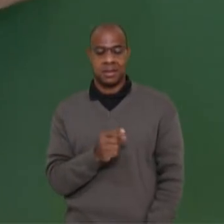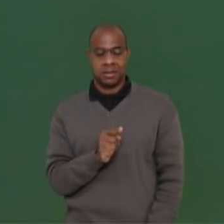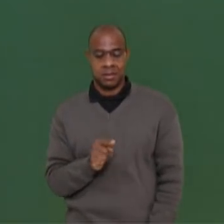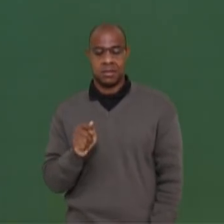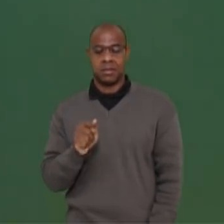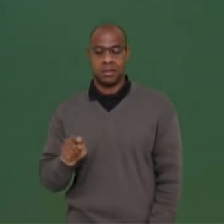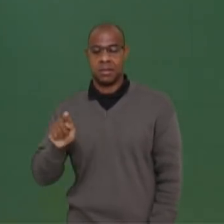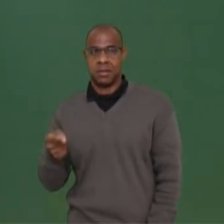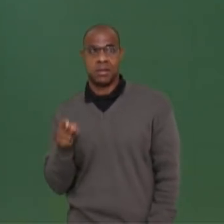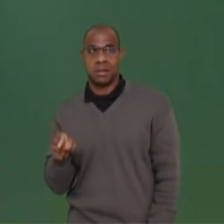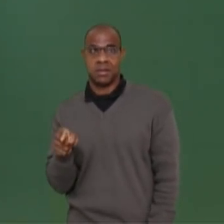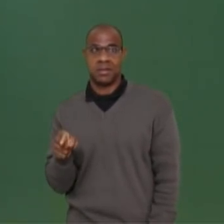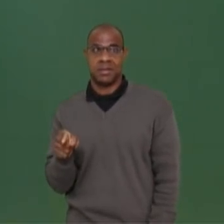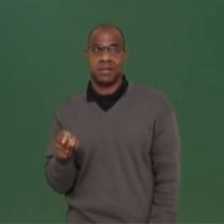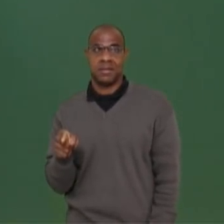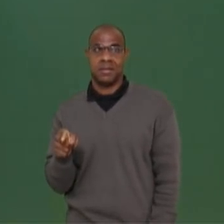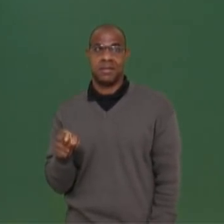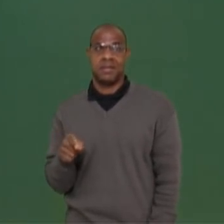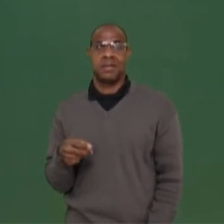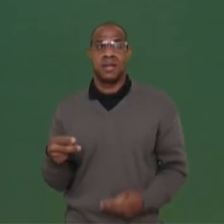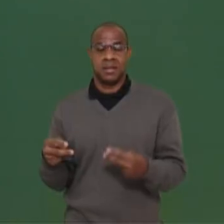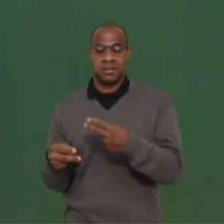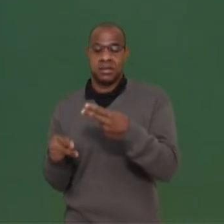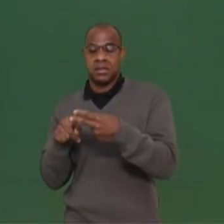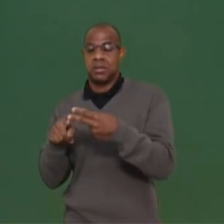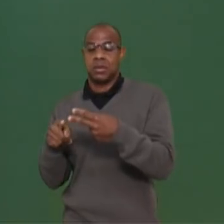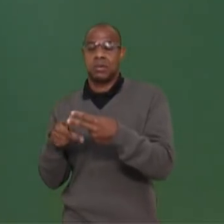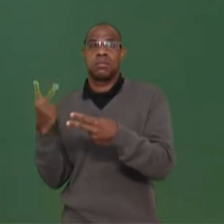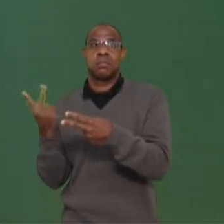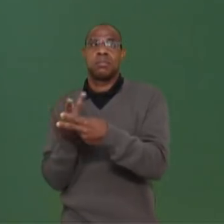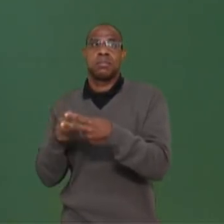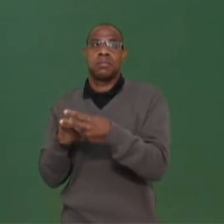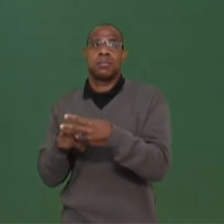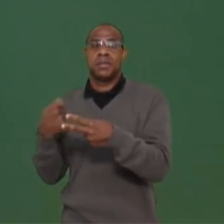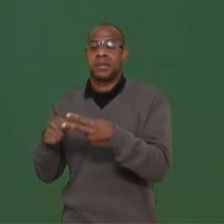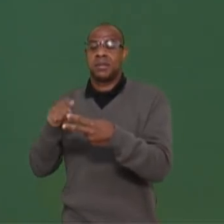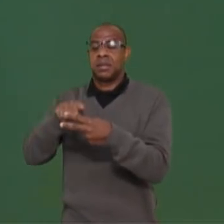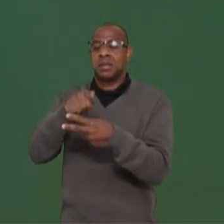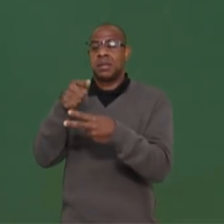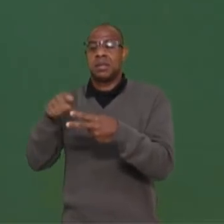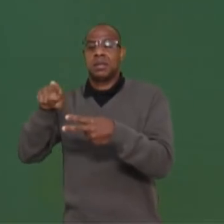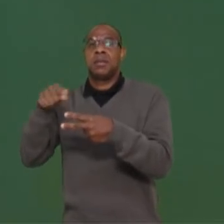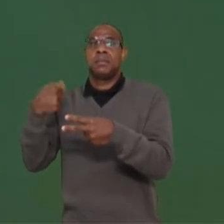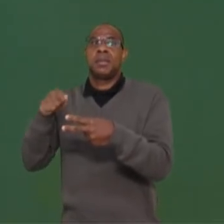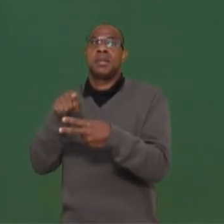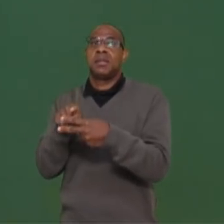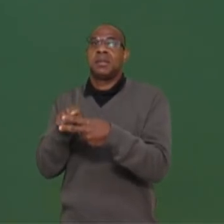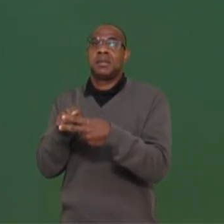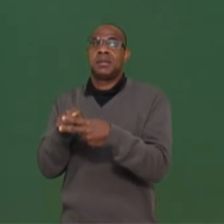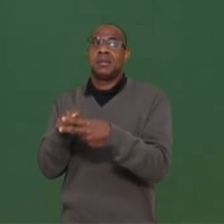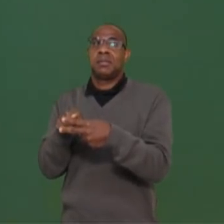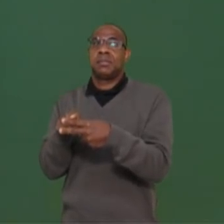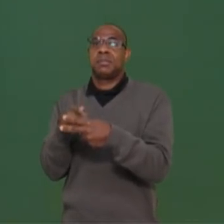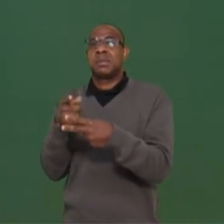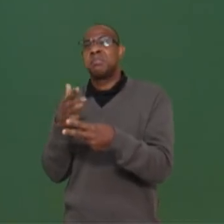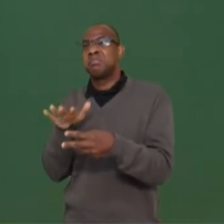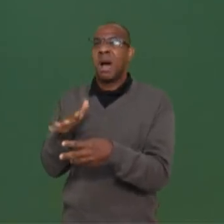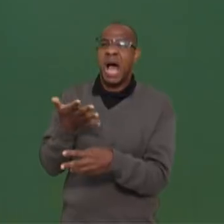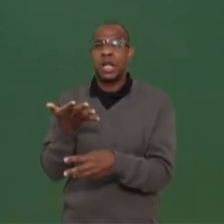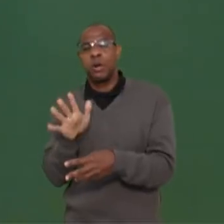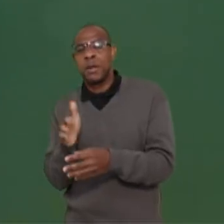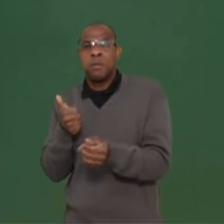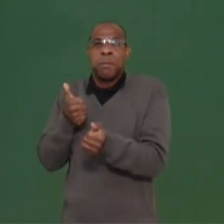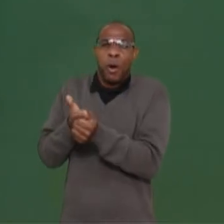66,6%. Esse igual tá certo? Não. Eu preciso desse tiozinho aqui. Por quê? Porque é aproximado.